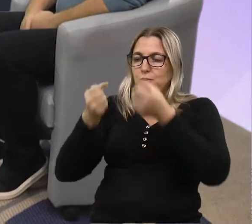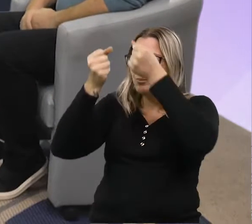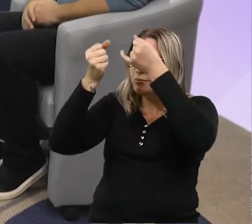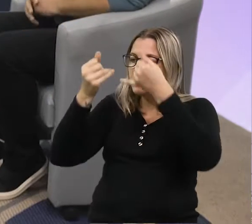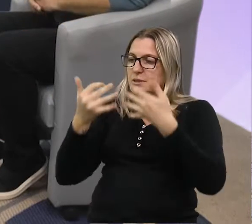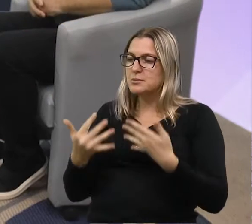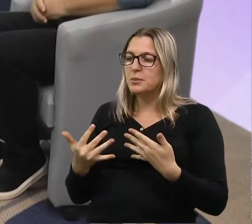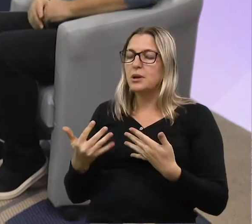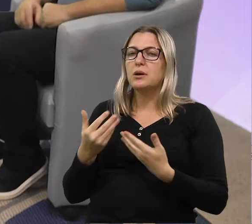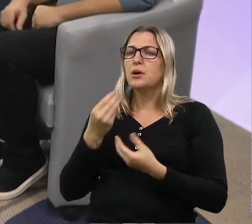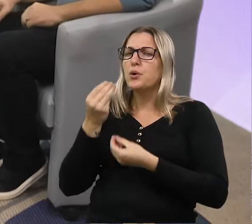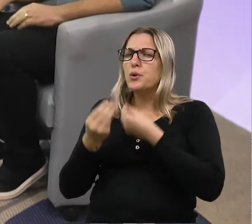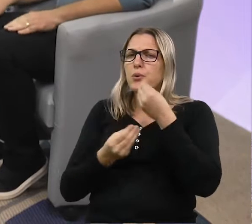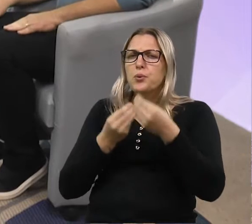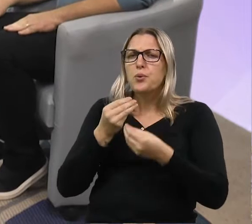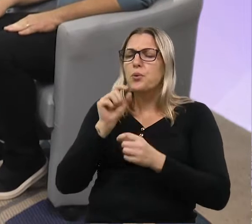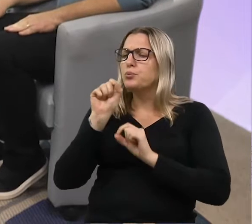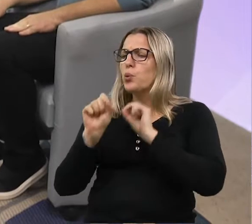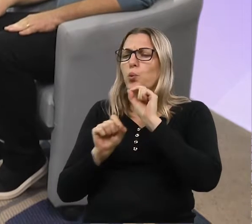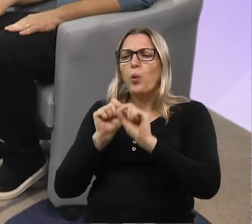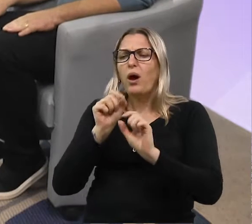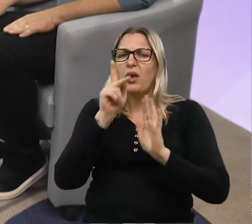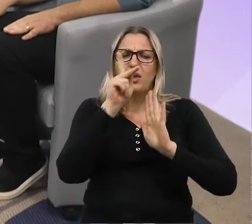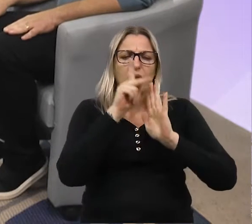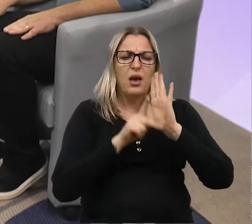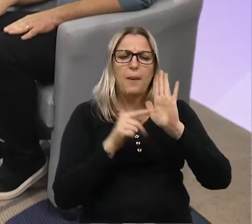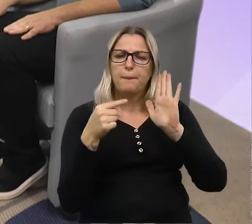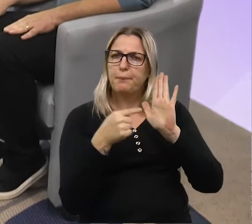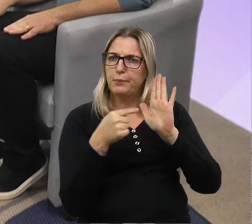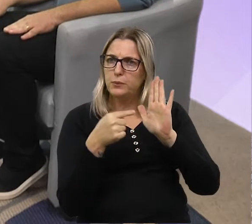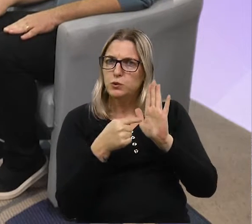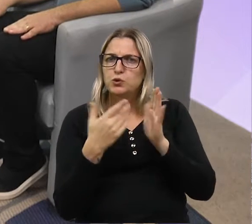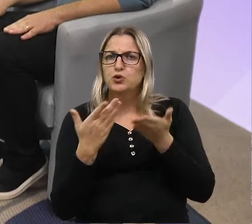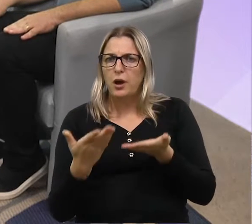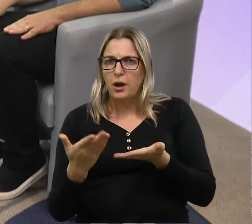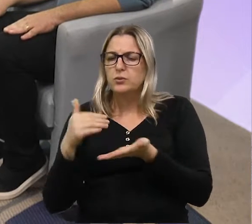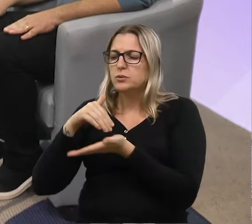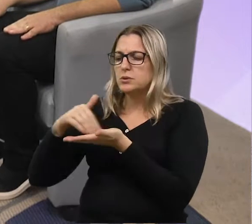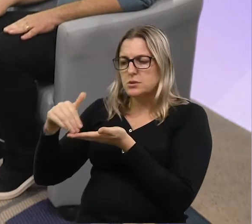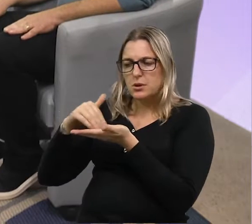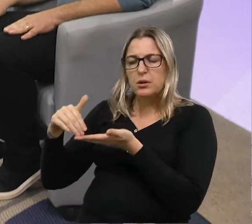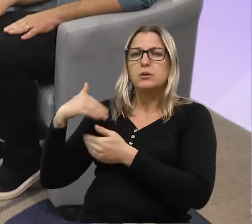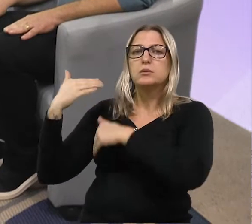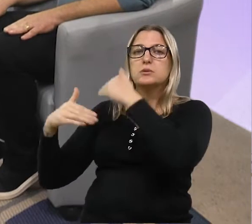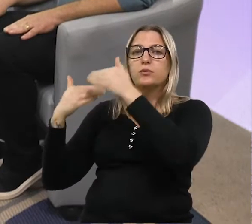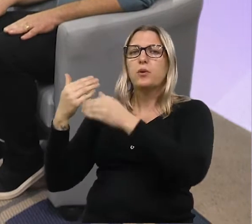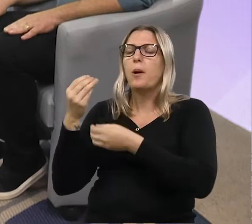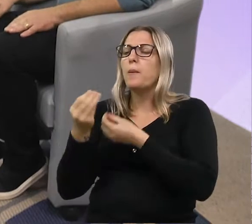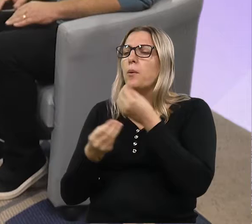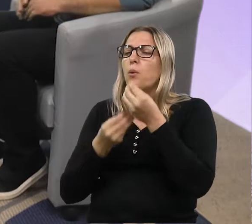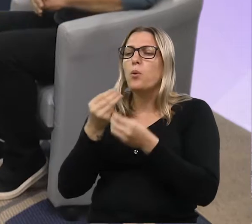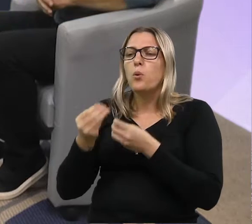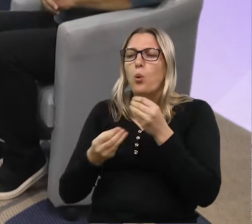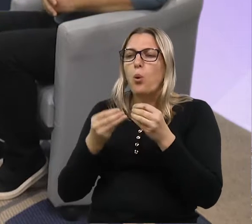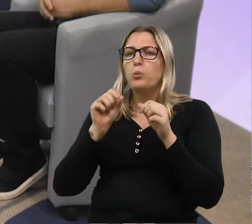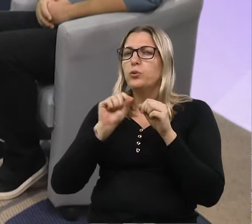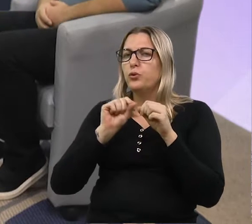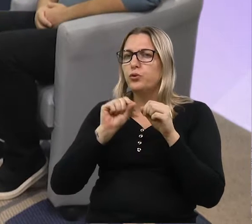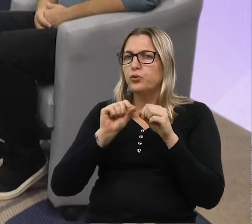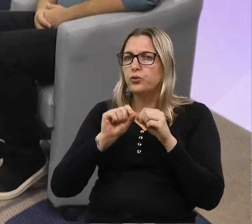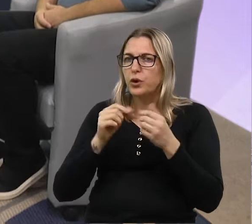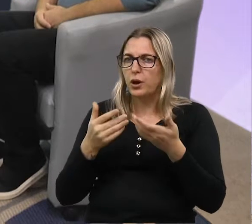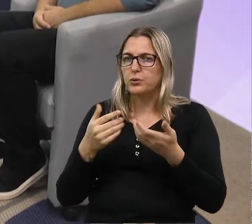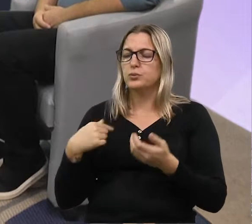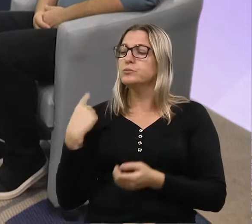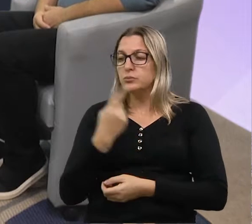conte para nós um pouquinho sobre o que é esse projeto Cred mais da secretaria de desenvolvimento como é que é como ele